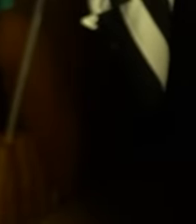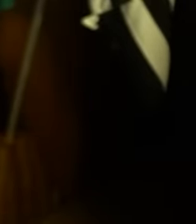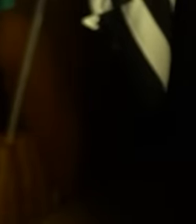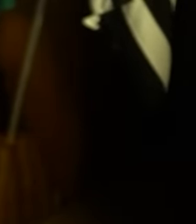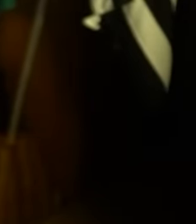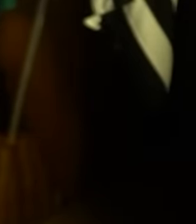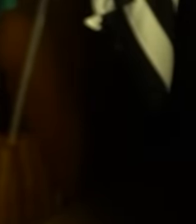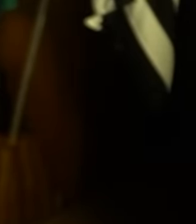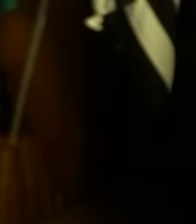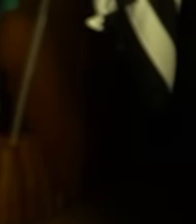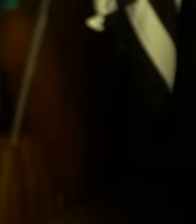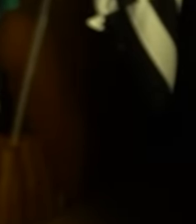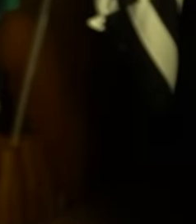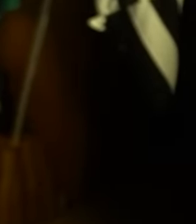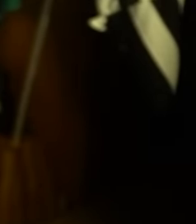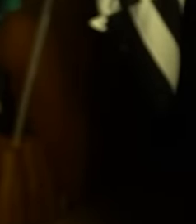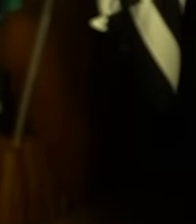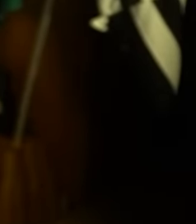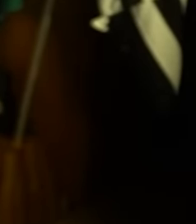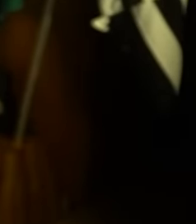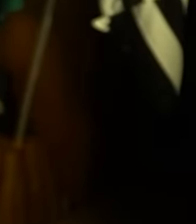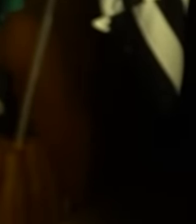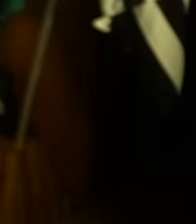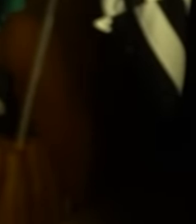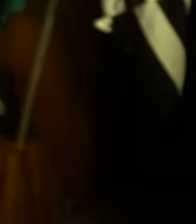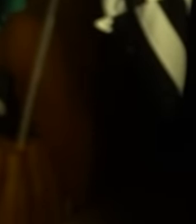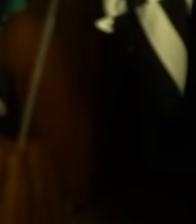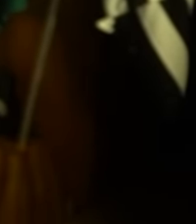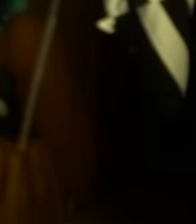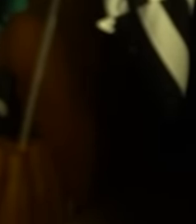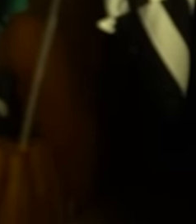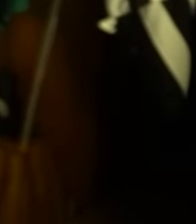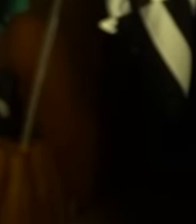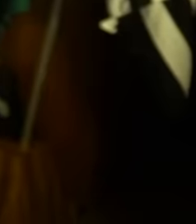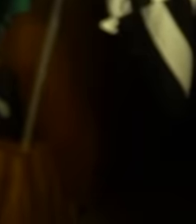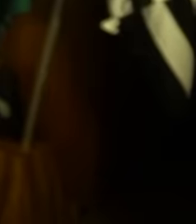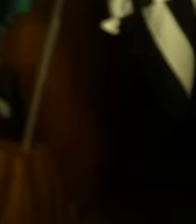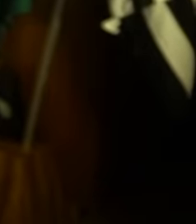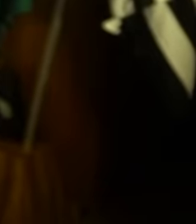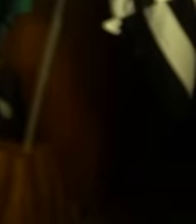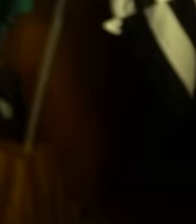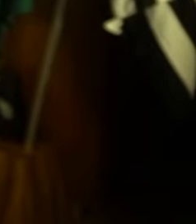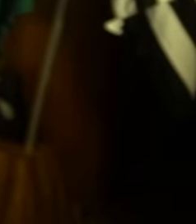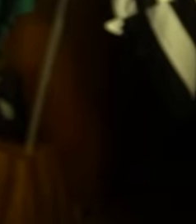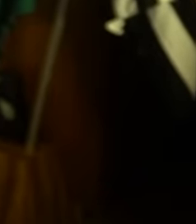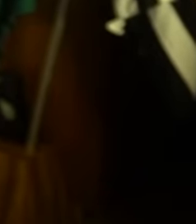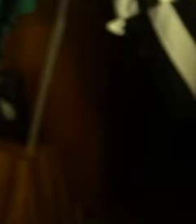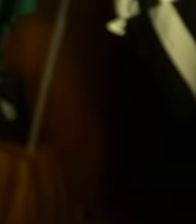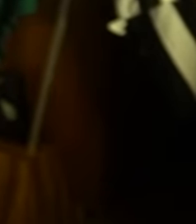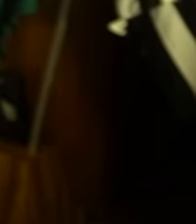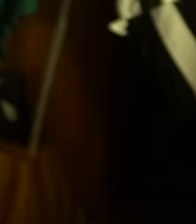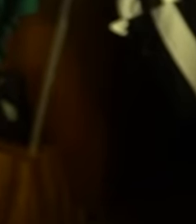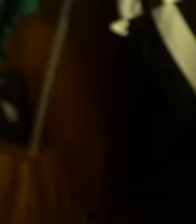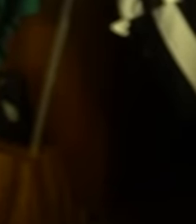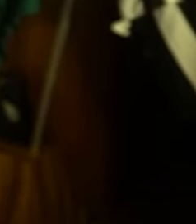Um dos julgamentos mais importantes do Supremo Tribunal Federal está acontecendo nesta semana e eu preciso muito da ajuda de cada um de